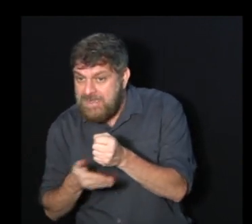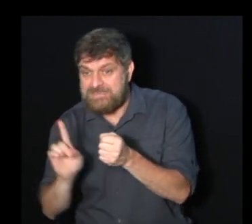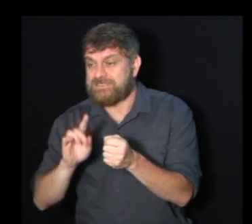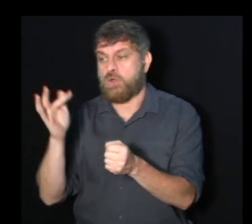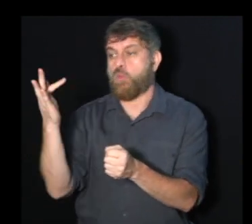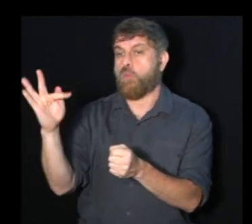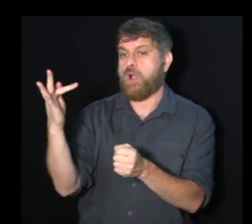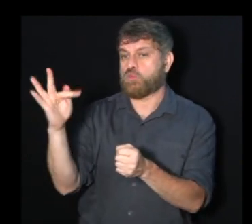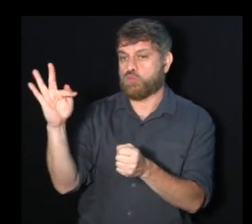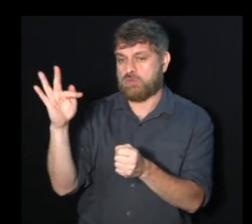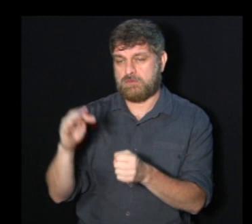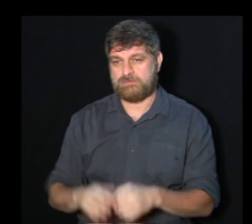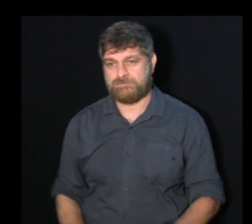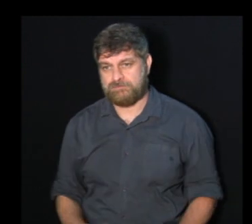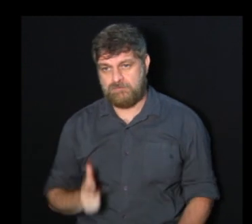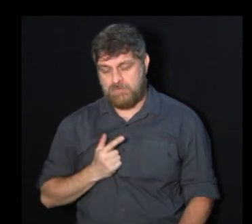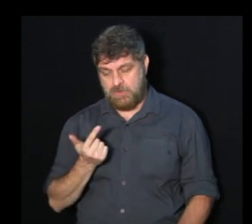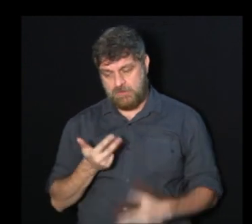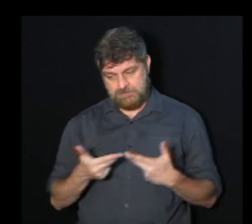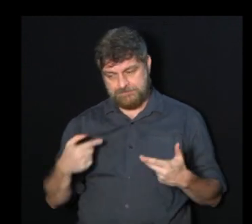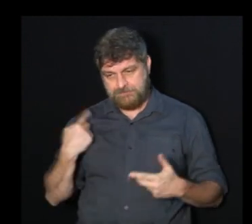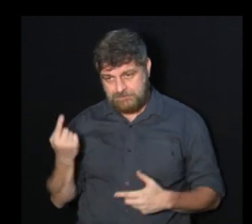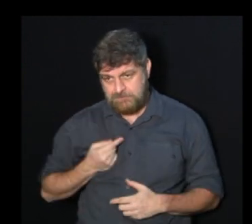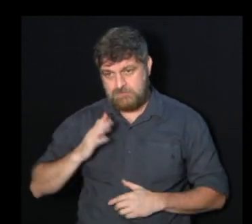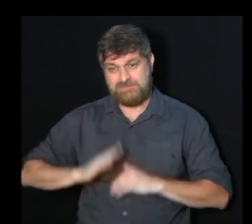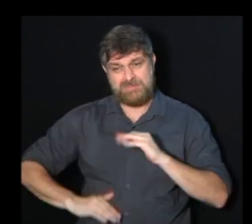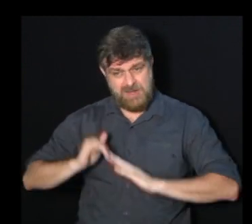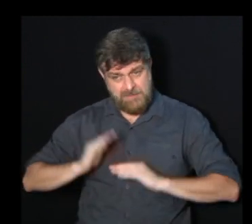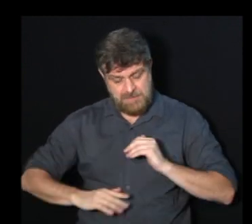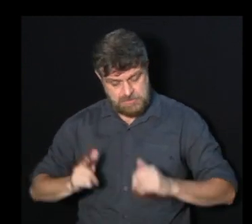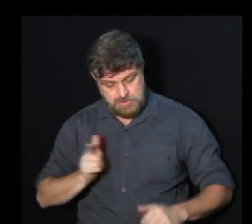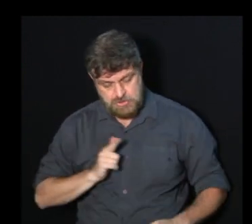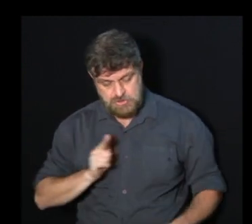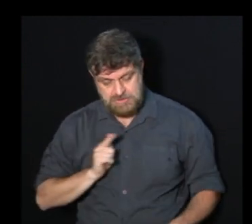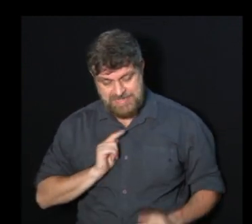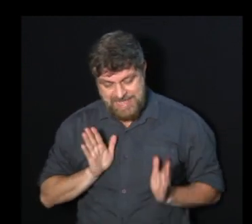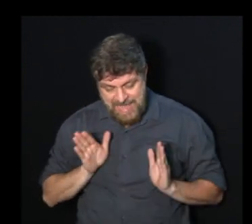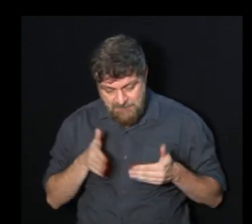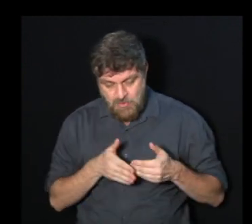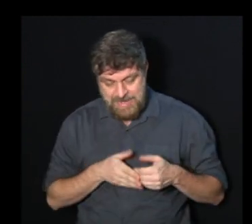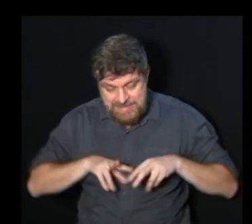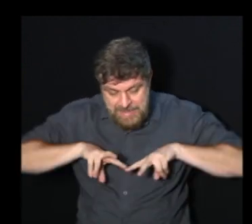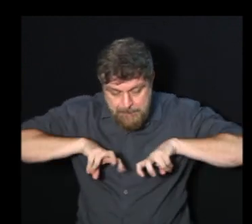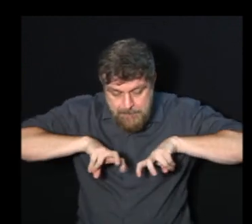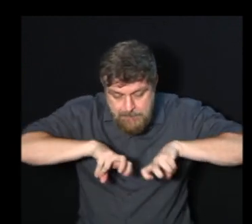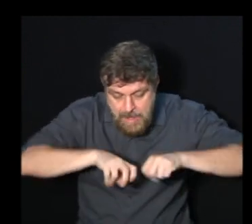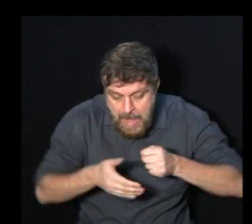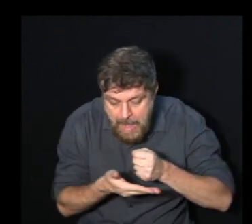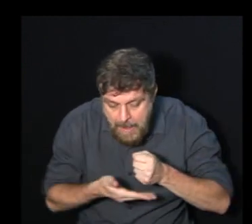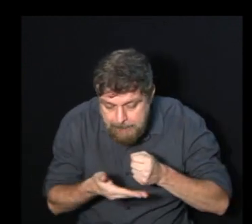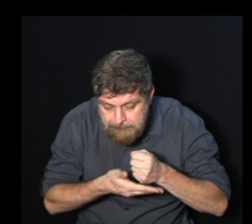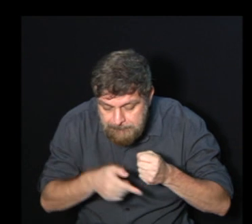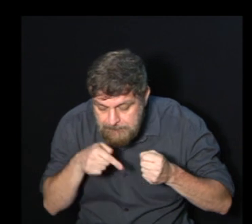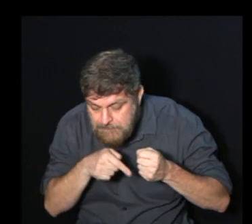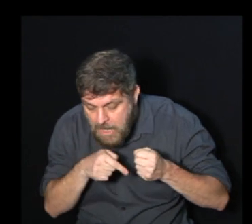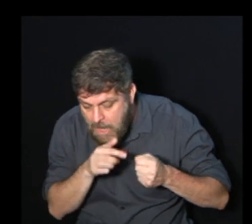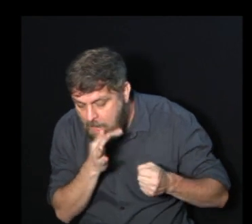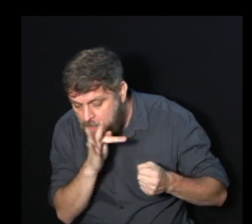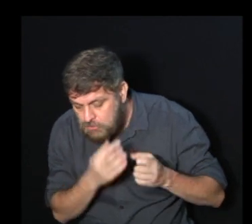Tá? Isso é uma coisa que a gente traz da nossa prática, então é sempre tratar a causa.